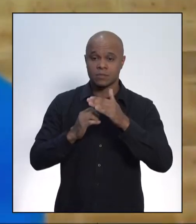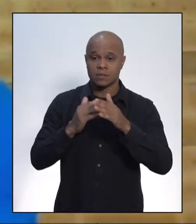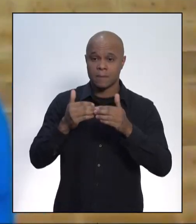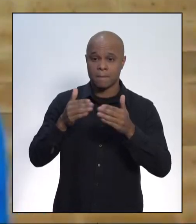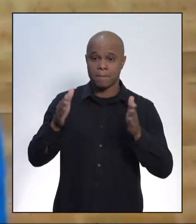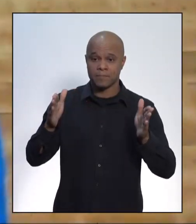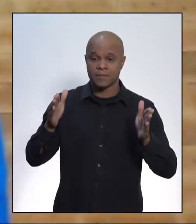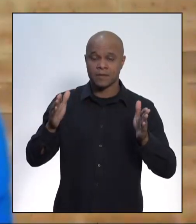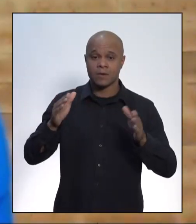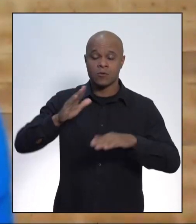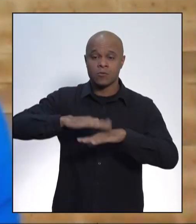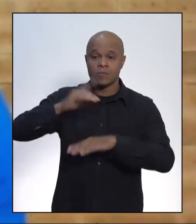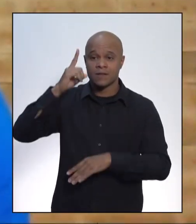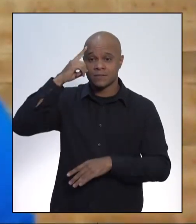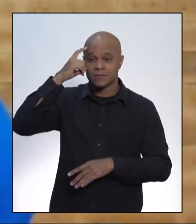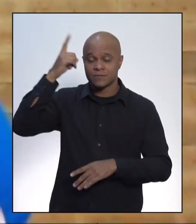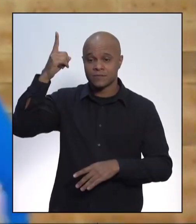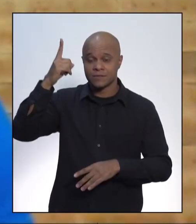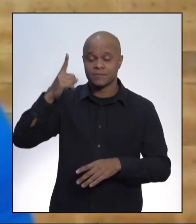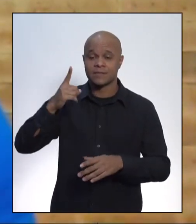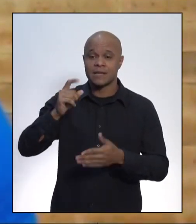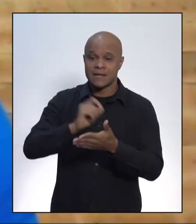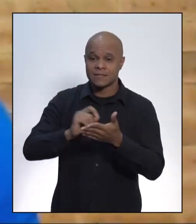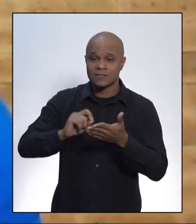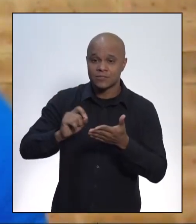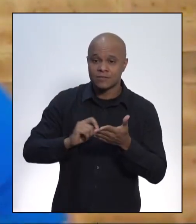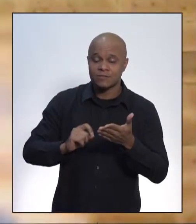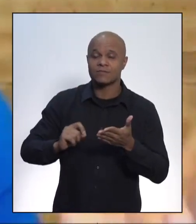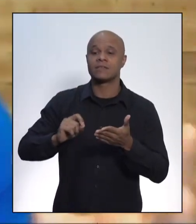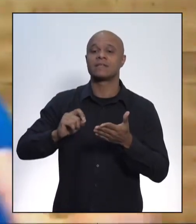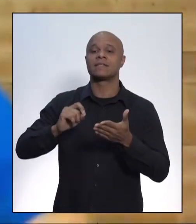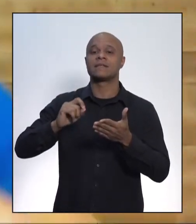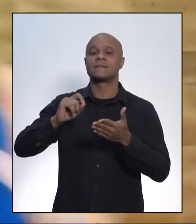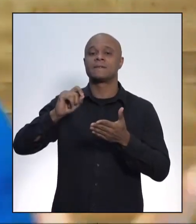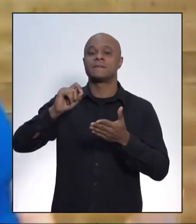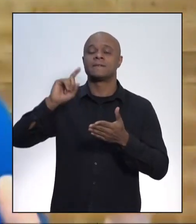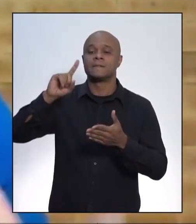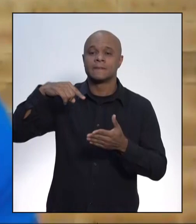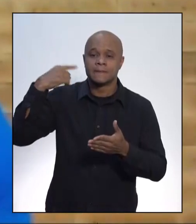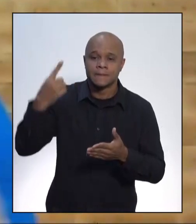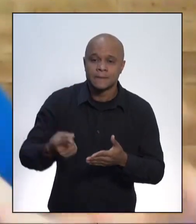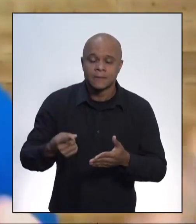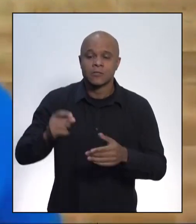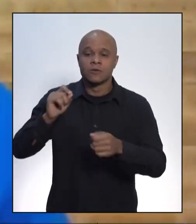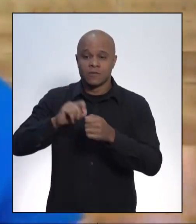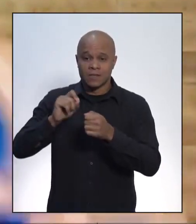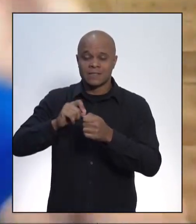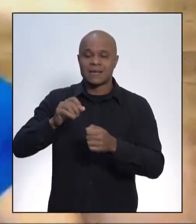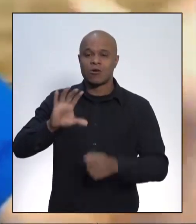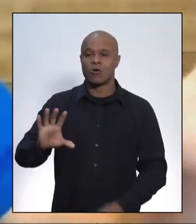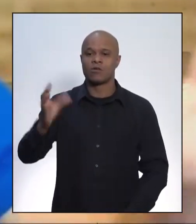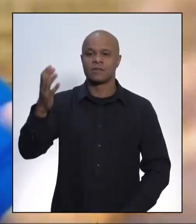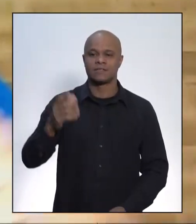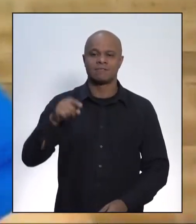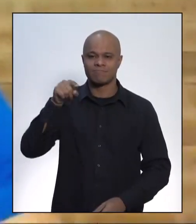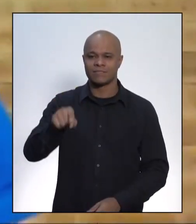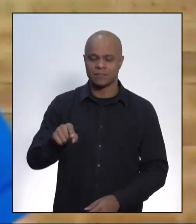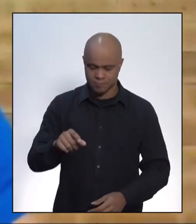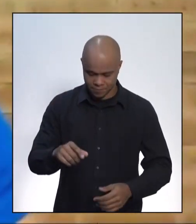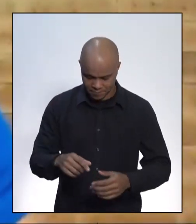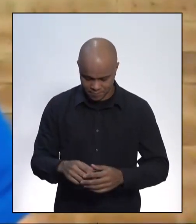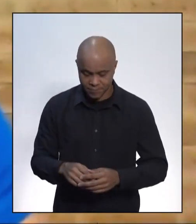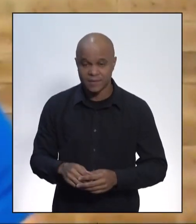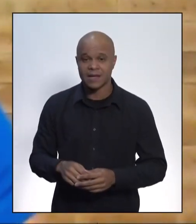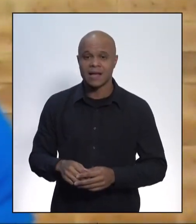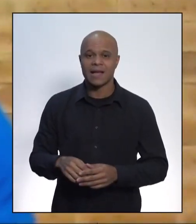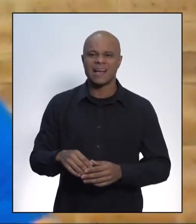ideia do papel e executar, tá? Essa é outra dica que eu dou para vocês. Cara, ideia é ótimo. Ideia no papel, puta, eu tenho essa ideia, eu acho que isso